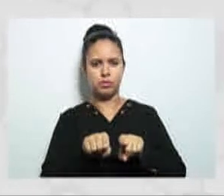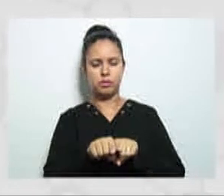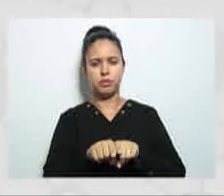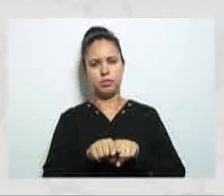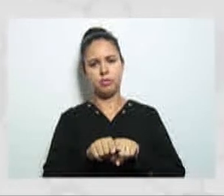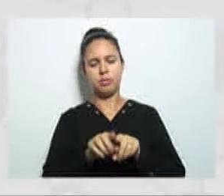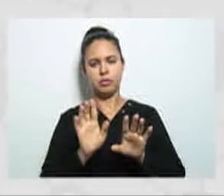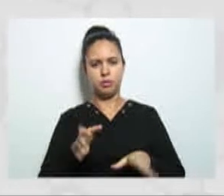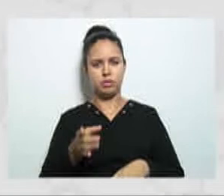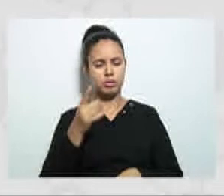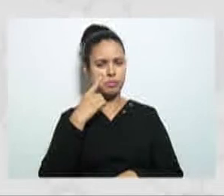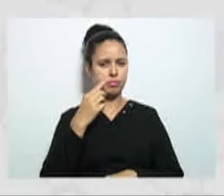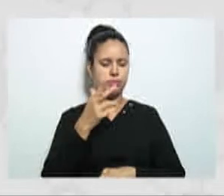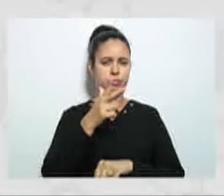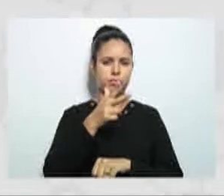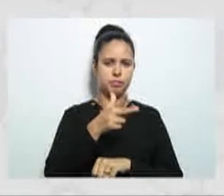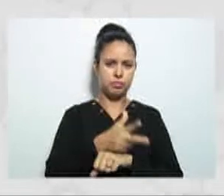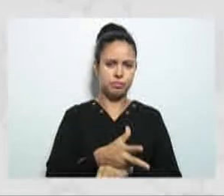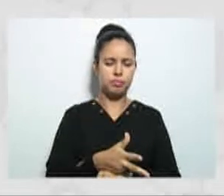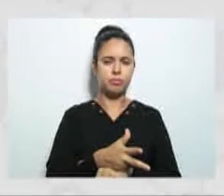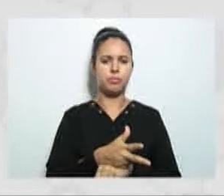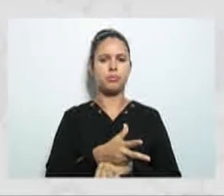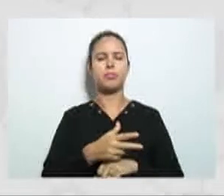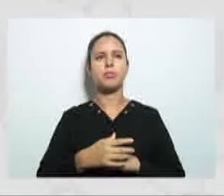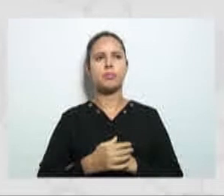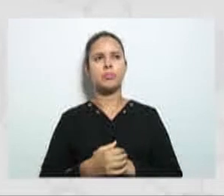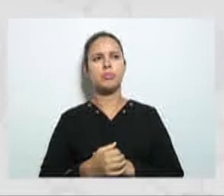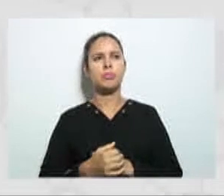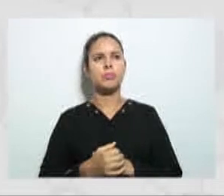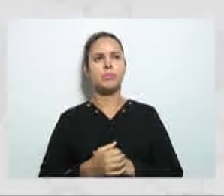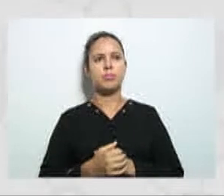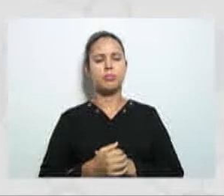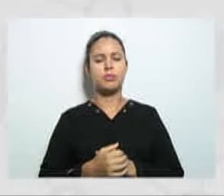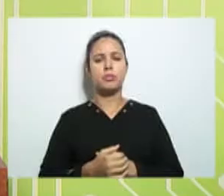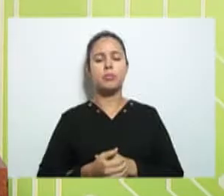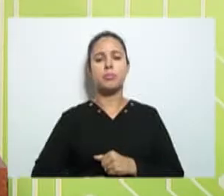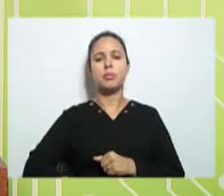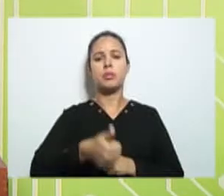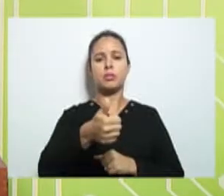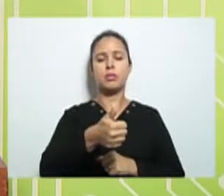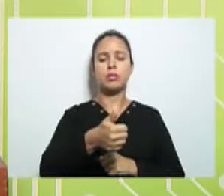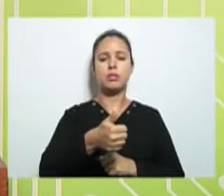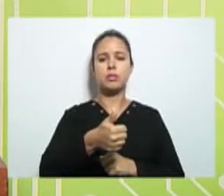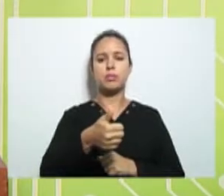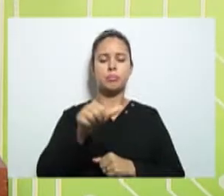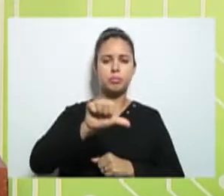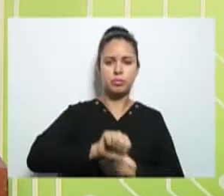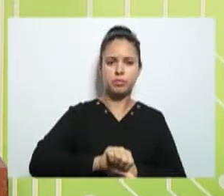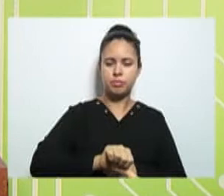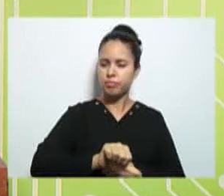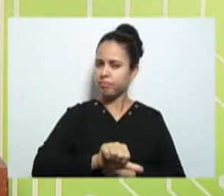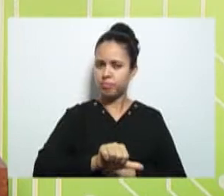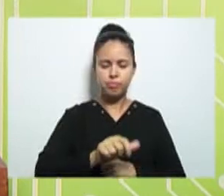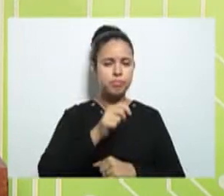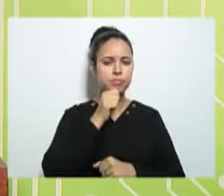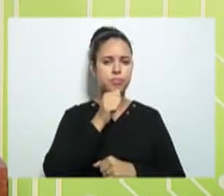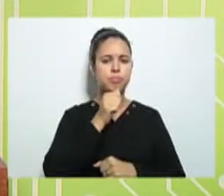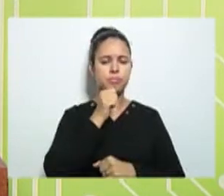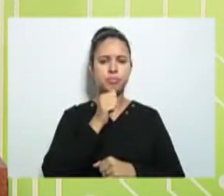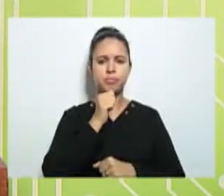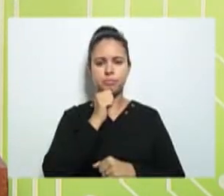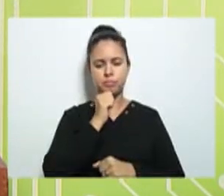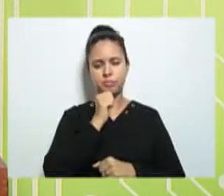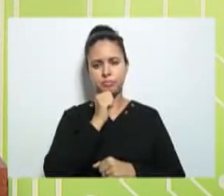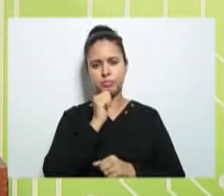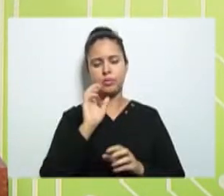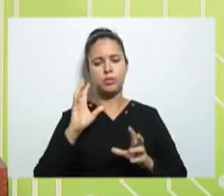gente mostrou para vocês, tá bom? Então, ó, qual é o melhor? Qual é o pior? Não existe sistema operacional